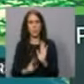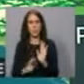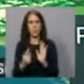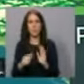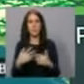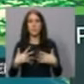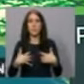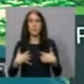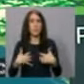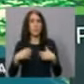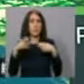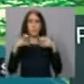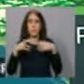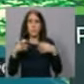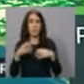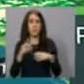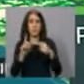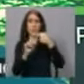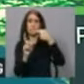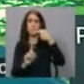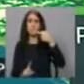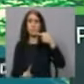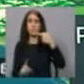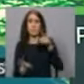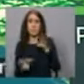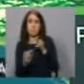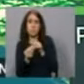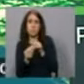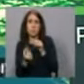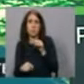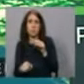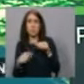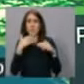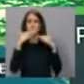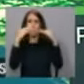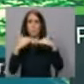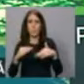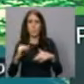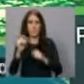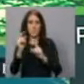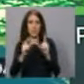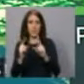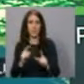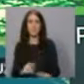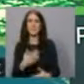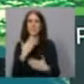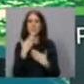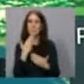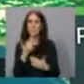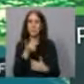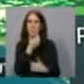sexta-feira, aguaceiros, trovoadas a acompanhar a descida da frente e queda de neve na Serra da Estrela. Obrigada, Pedro. Bom dia. Bom dia.